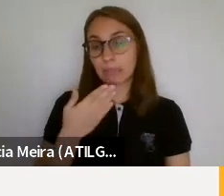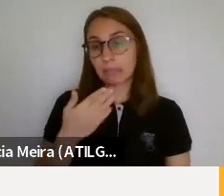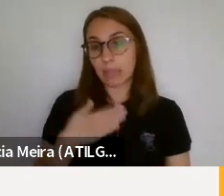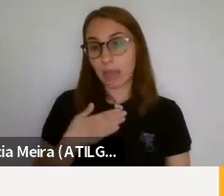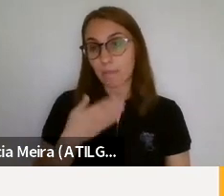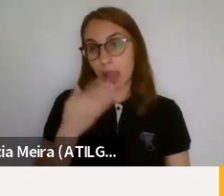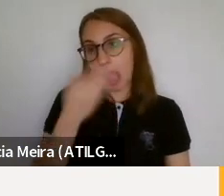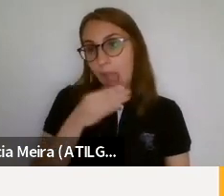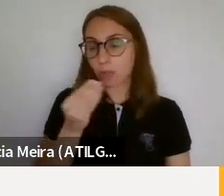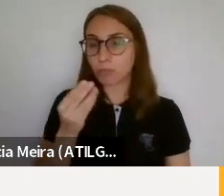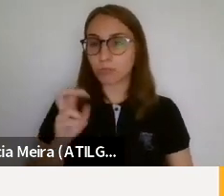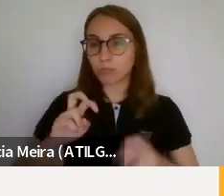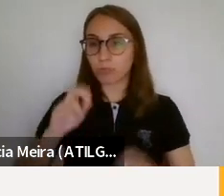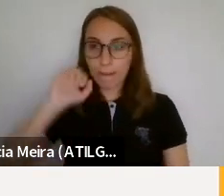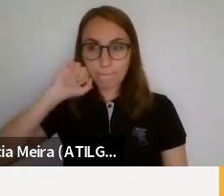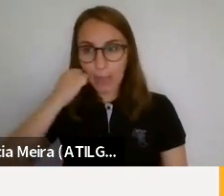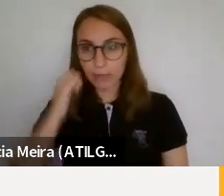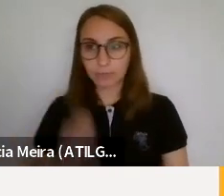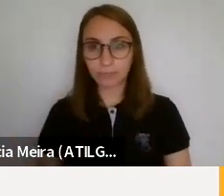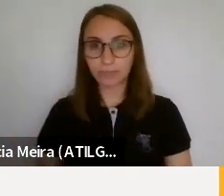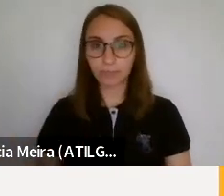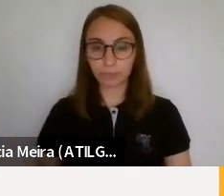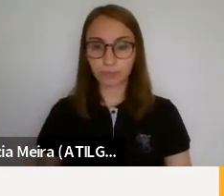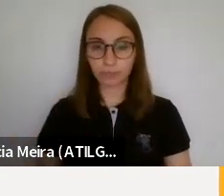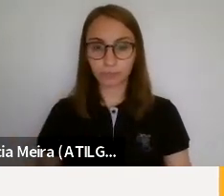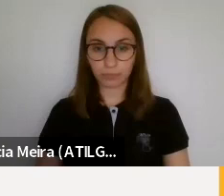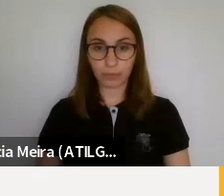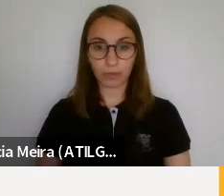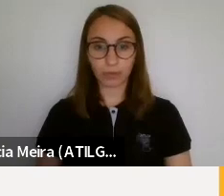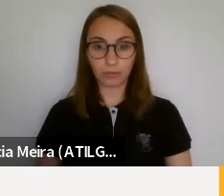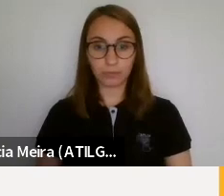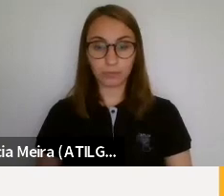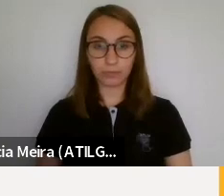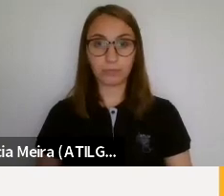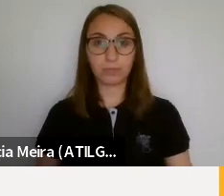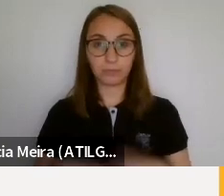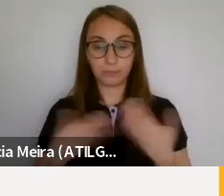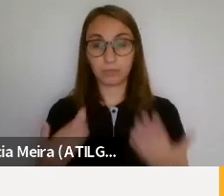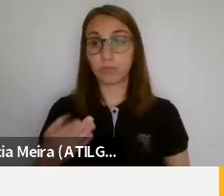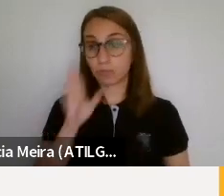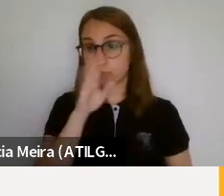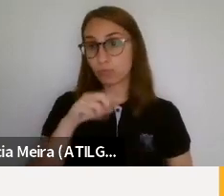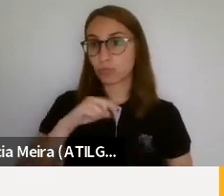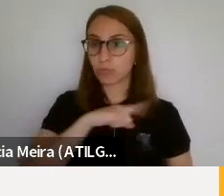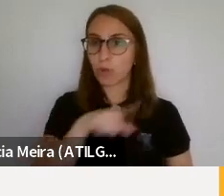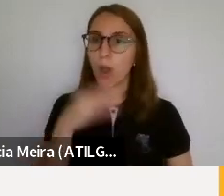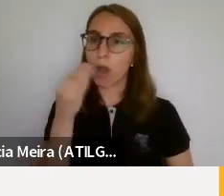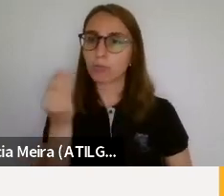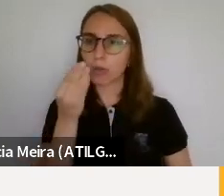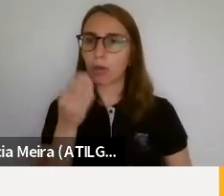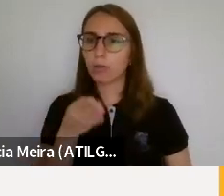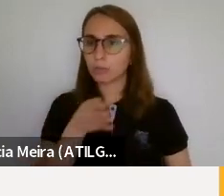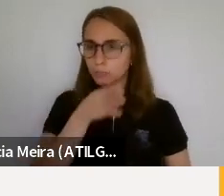excluídos intencionalmente de grupos online. Quando falamos com os jovens sobre estas